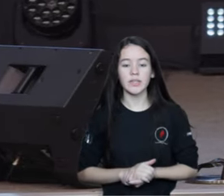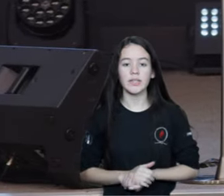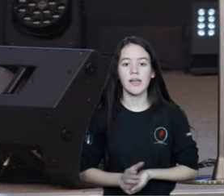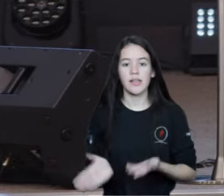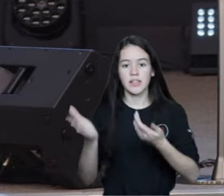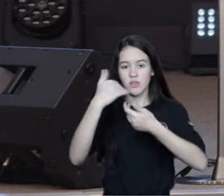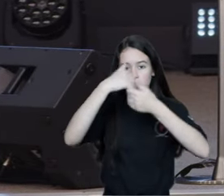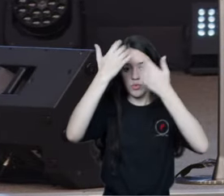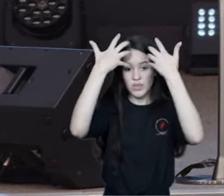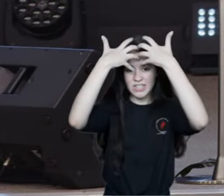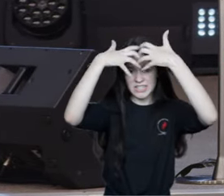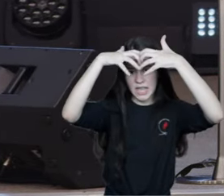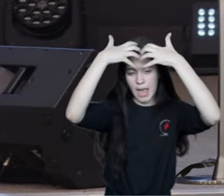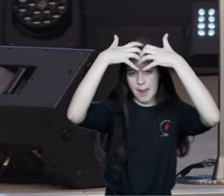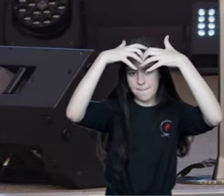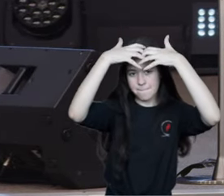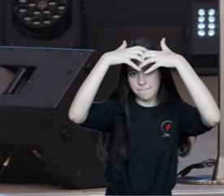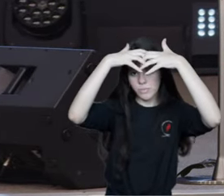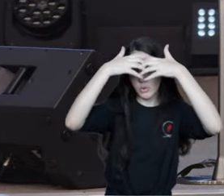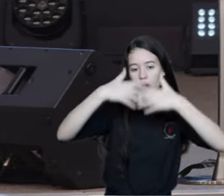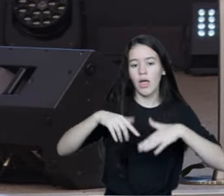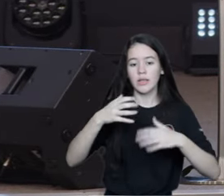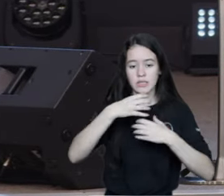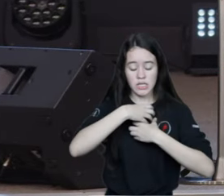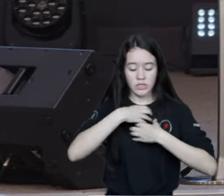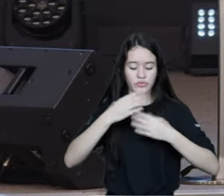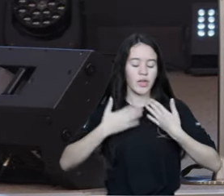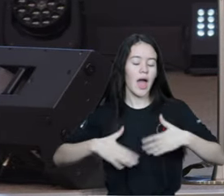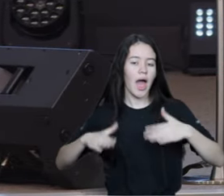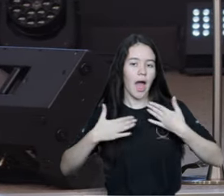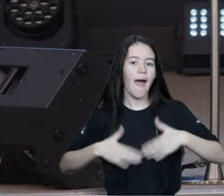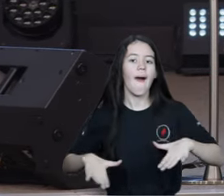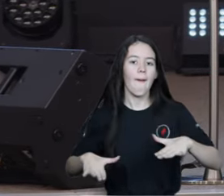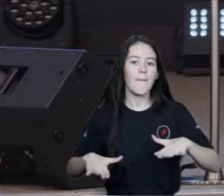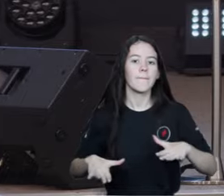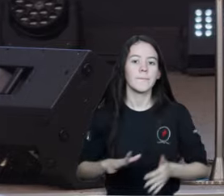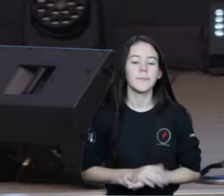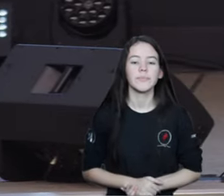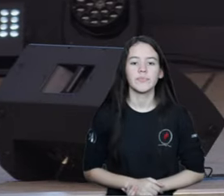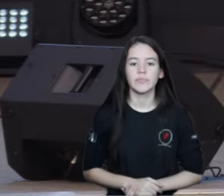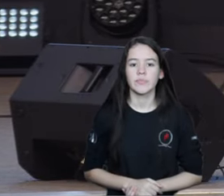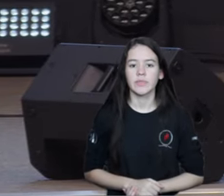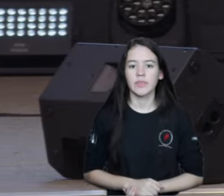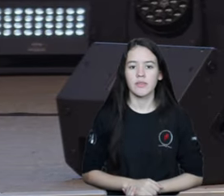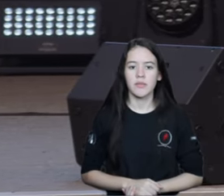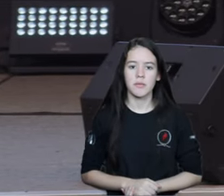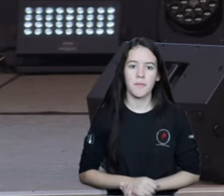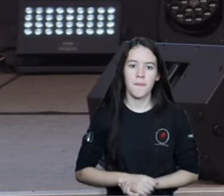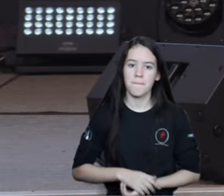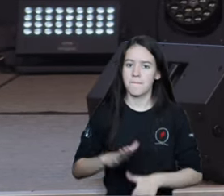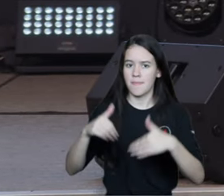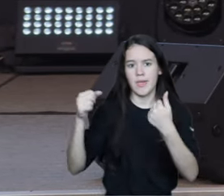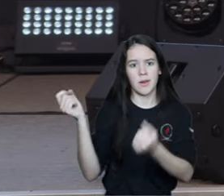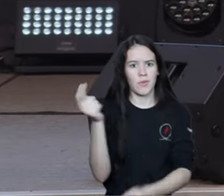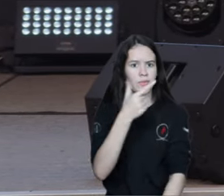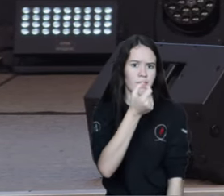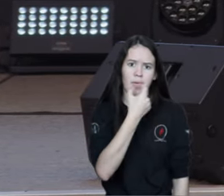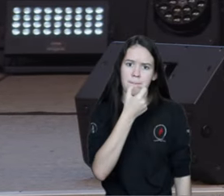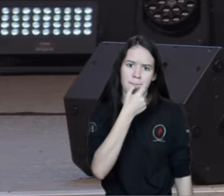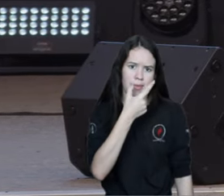endorfina que é o calmante natural mais poderoso calmante que supera qualquer remédio